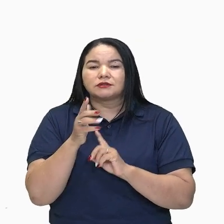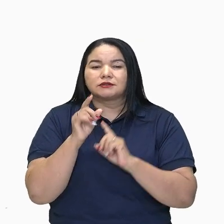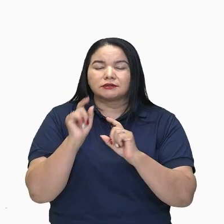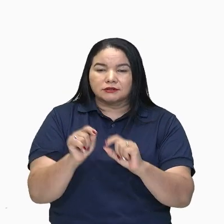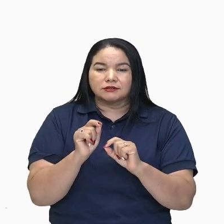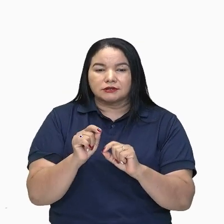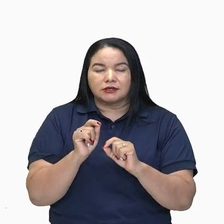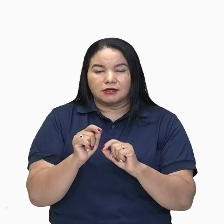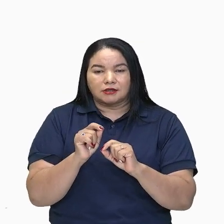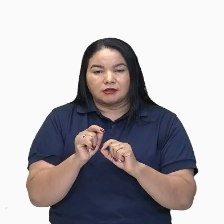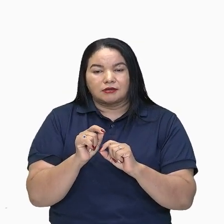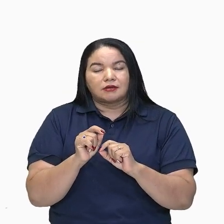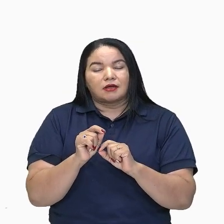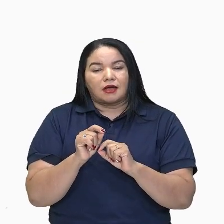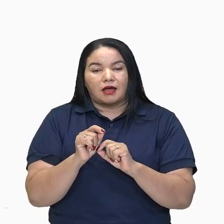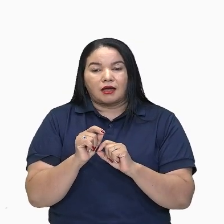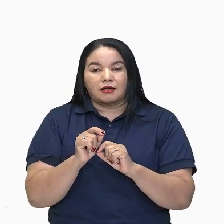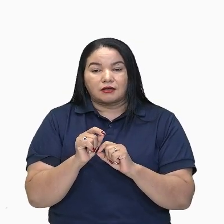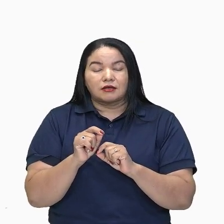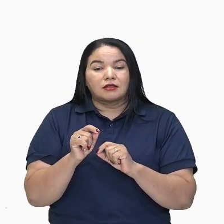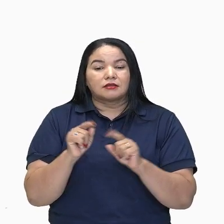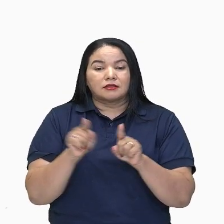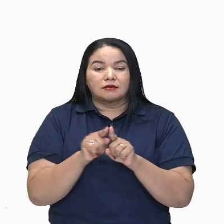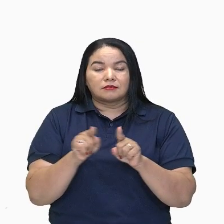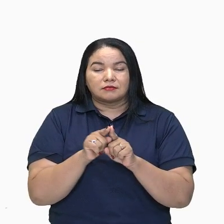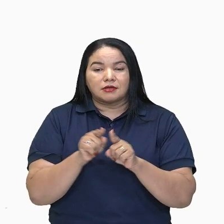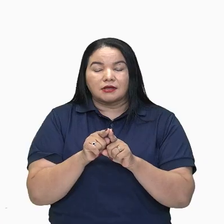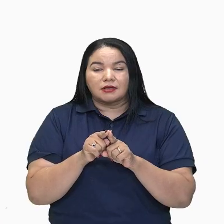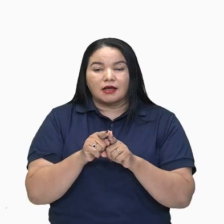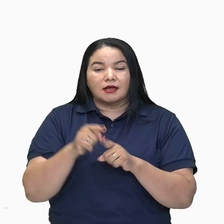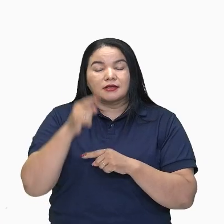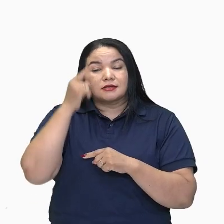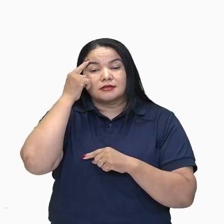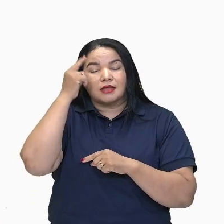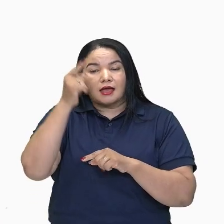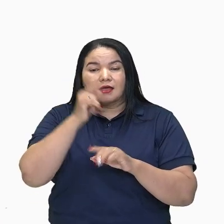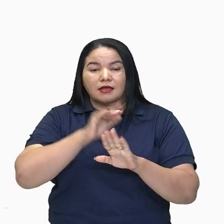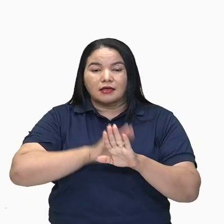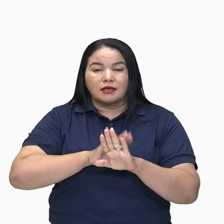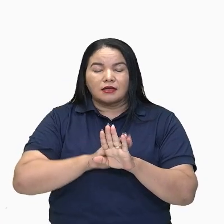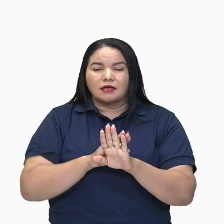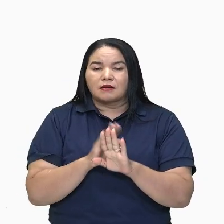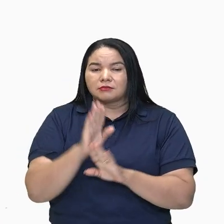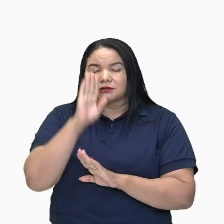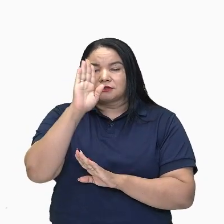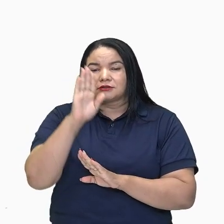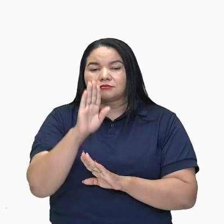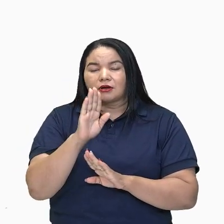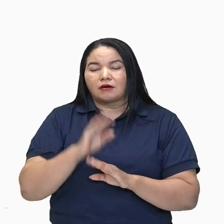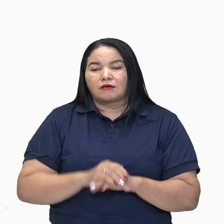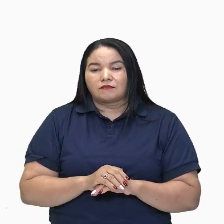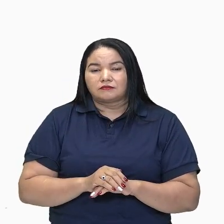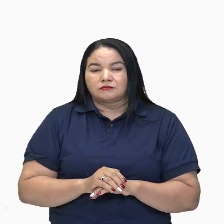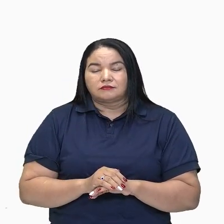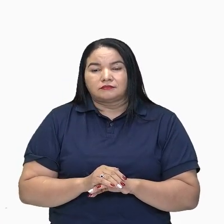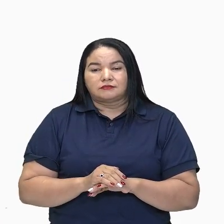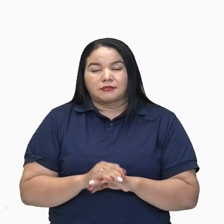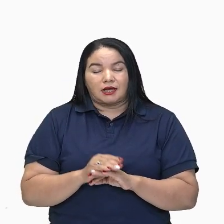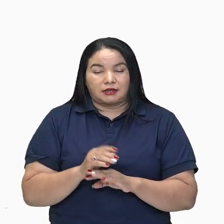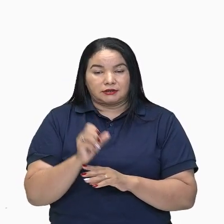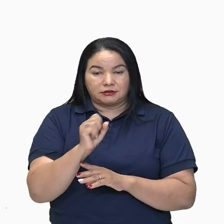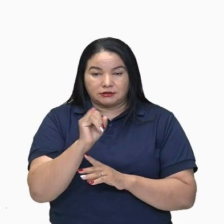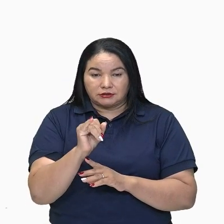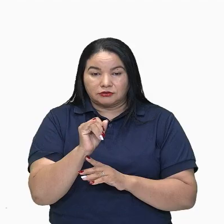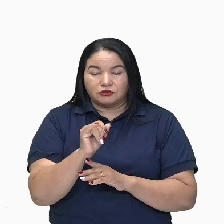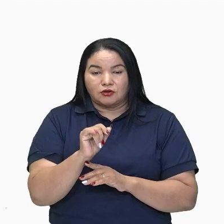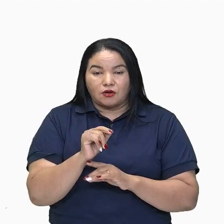nos convencer do quê? Qual é a principal ideia que ele defende? Então, percebo que, ao responder essas questões, ao refletir